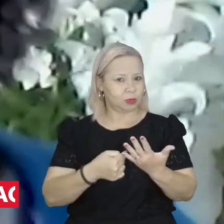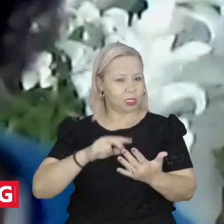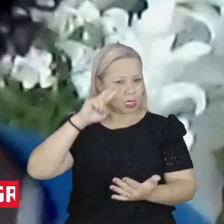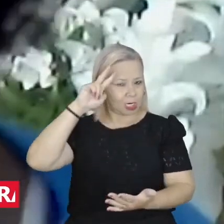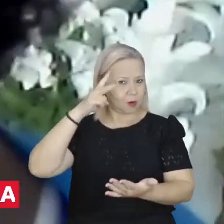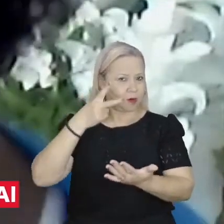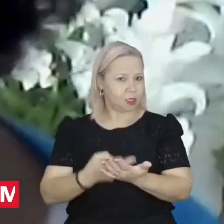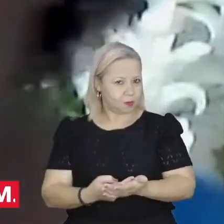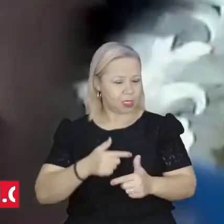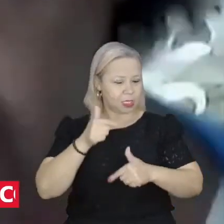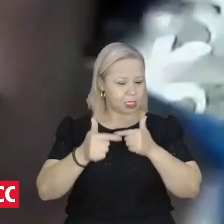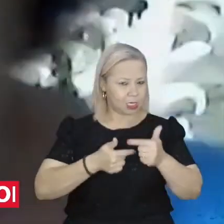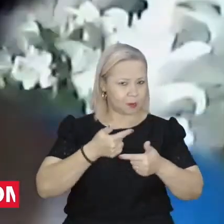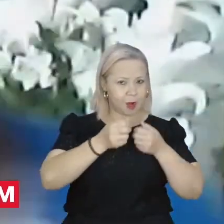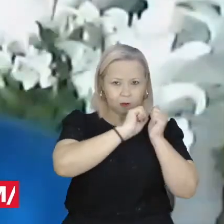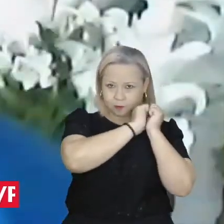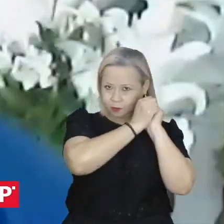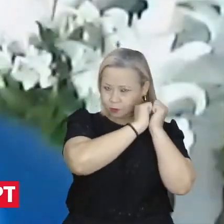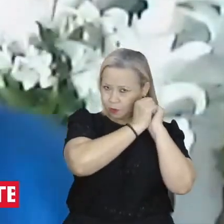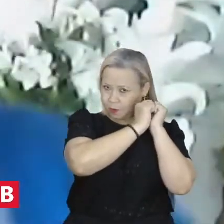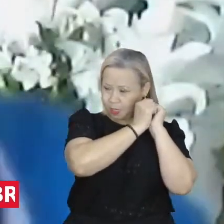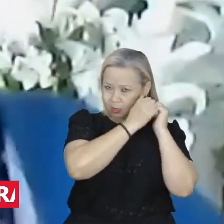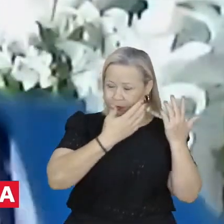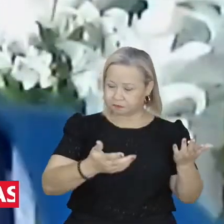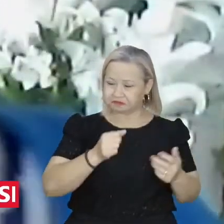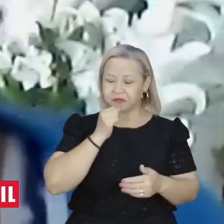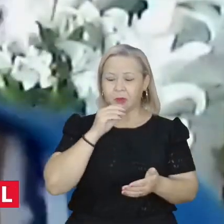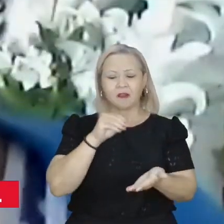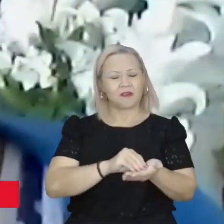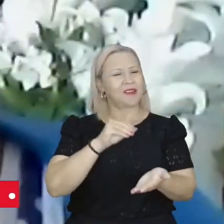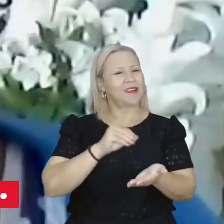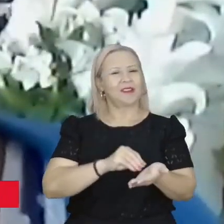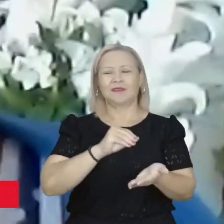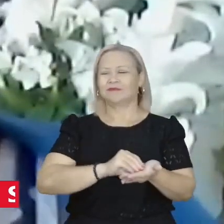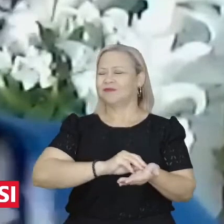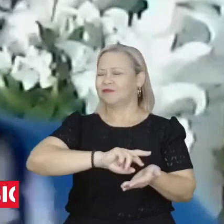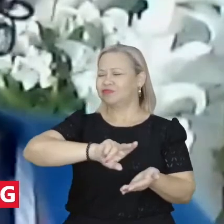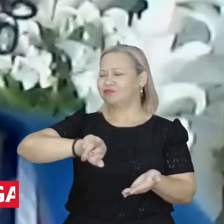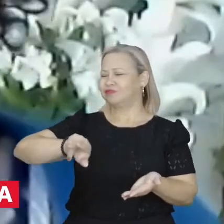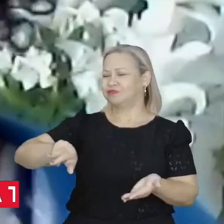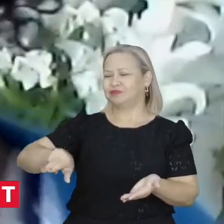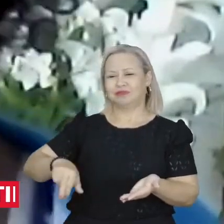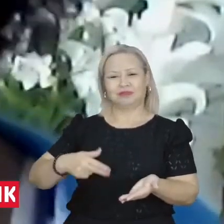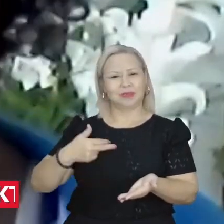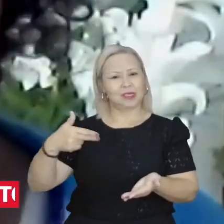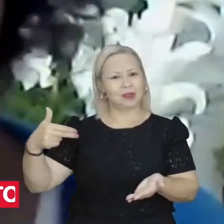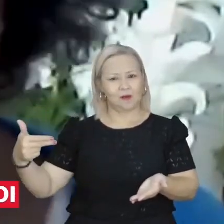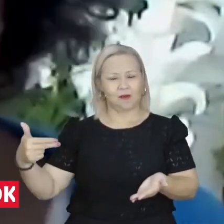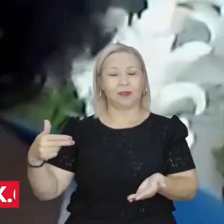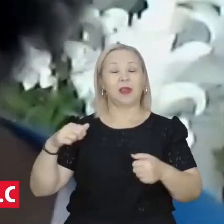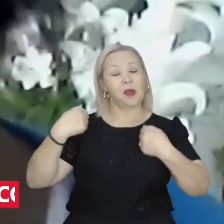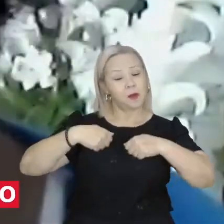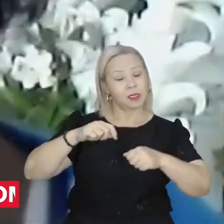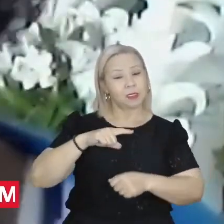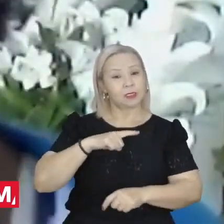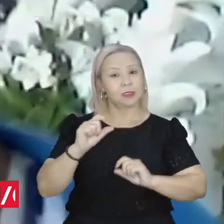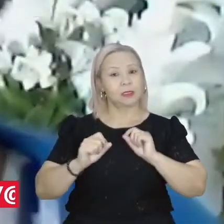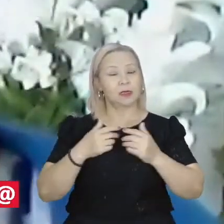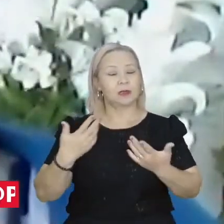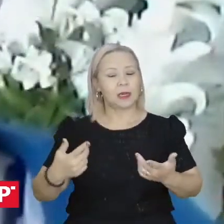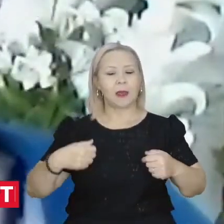profissional durante os governos do PT e também os retrocessos depois do golpe contra a presidenta Dilma.